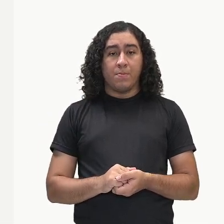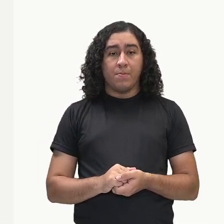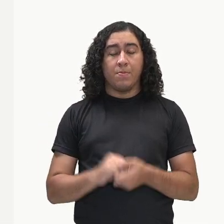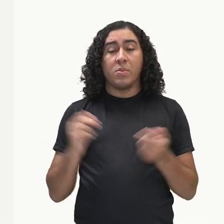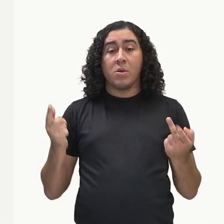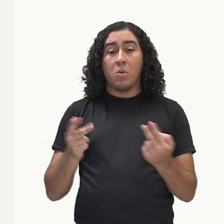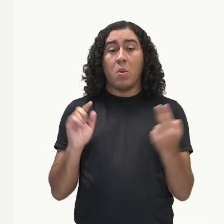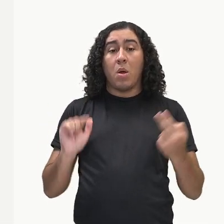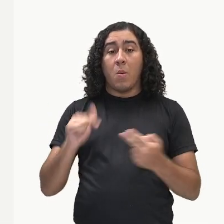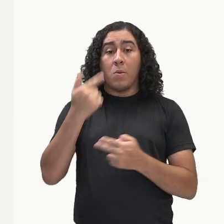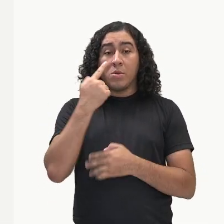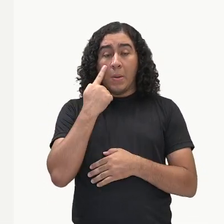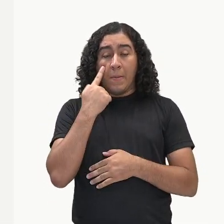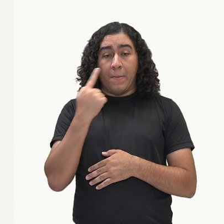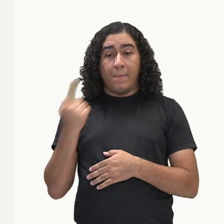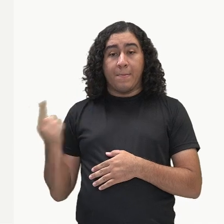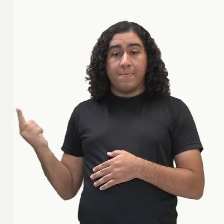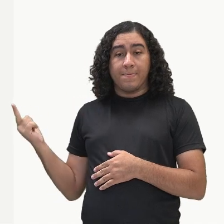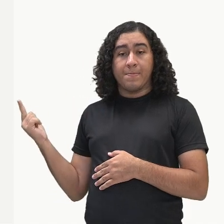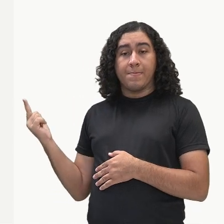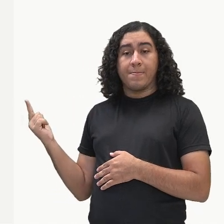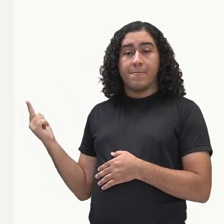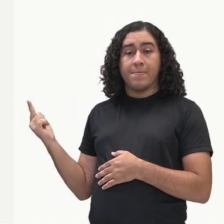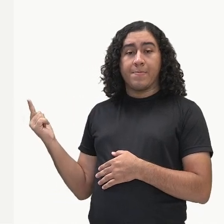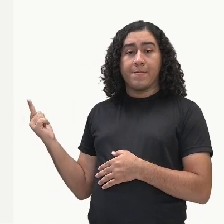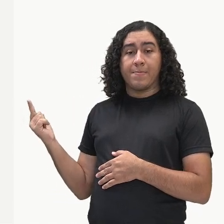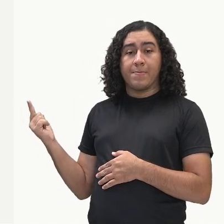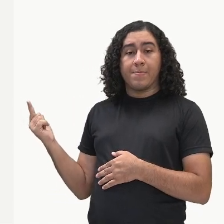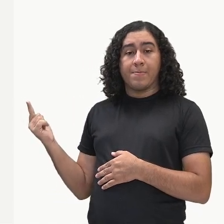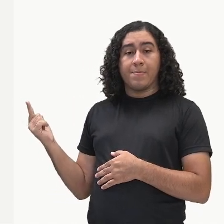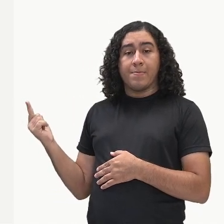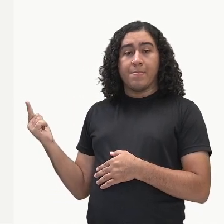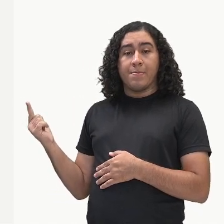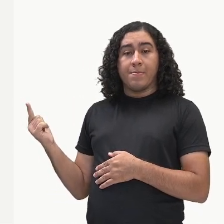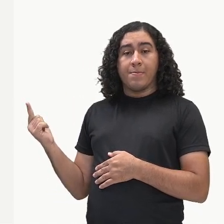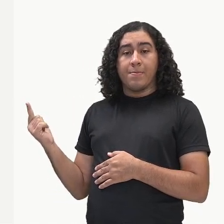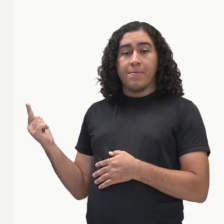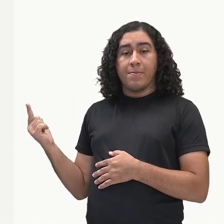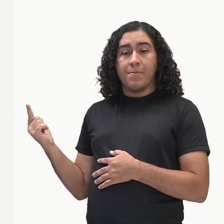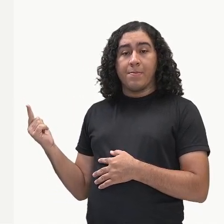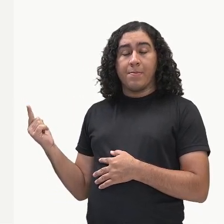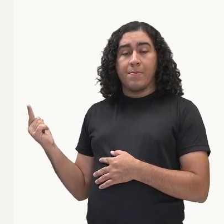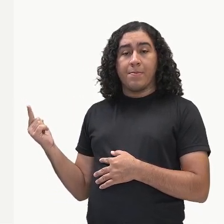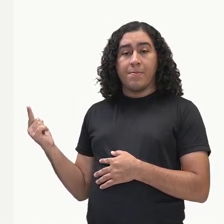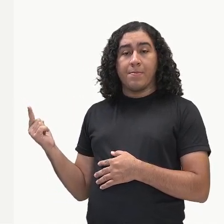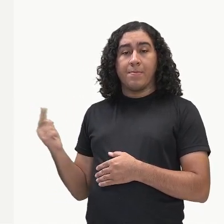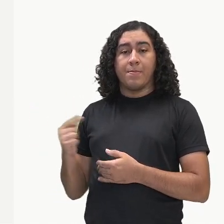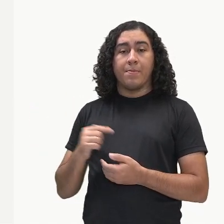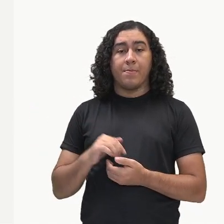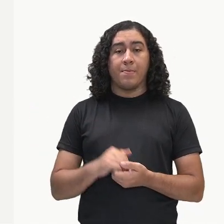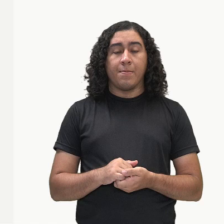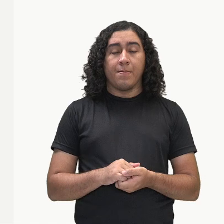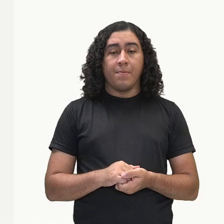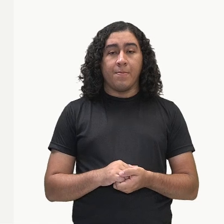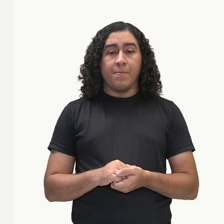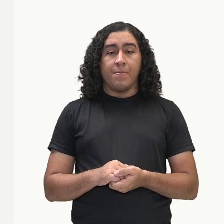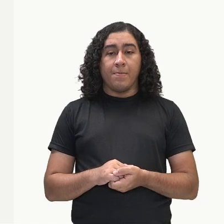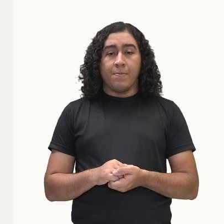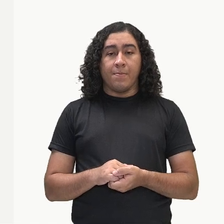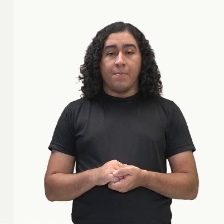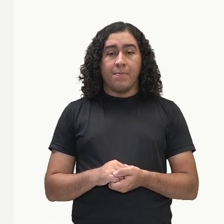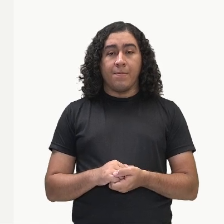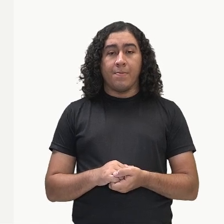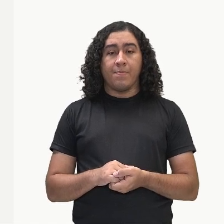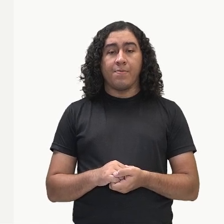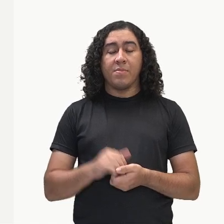ideia aqui, ó. No he, she, it, isn't. Eu vou juntar o is com o not, tiro daqui